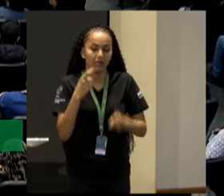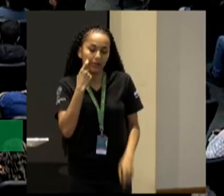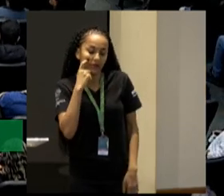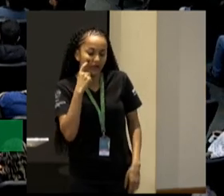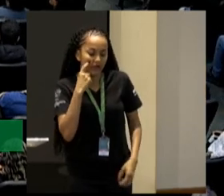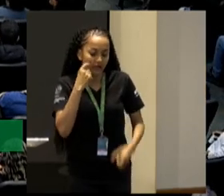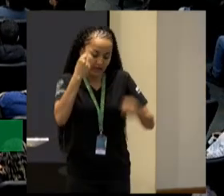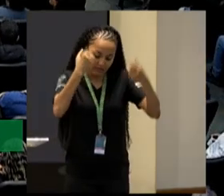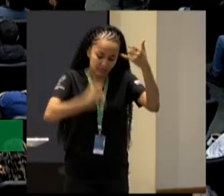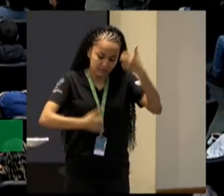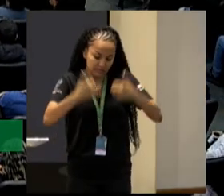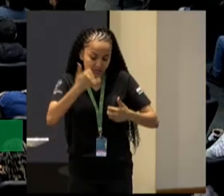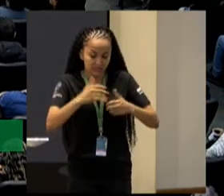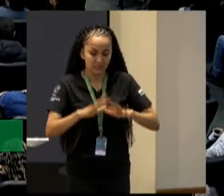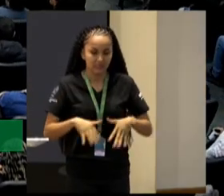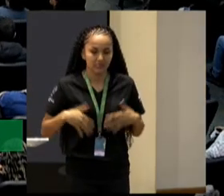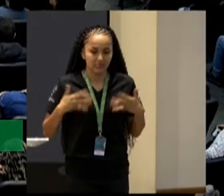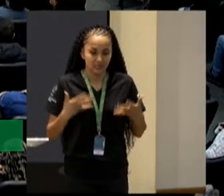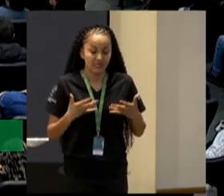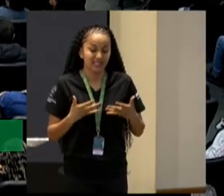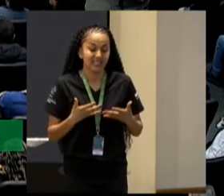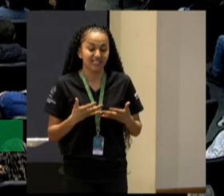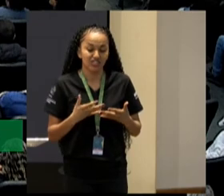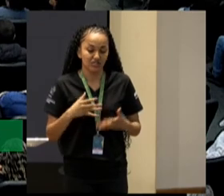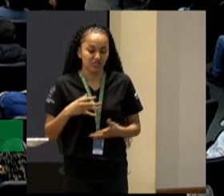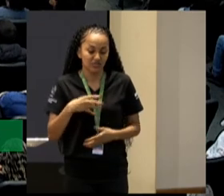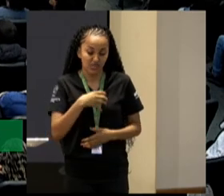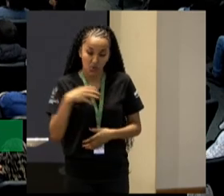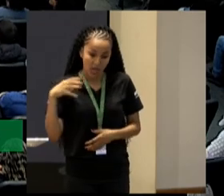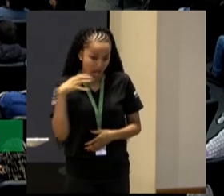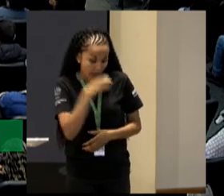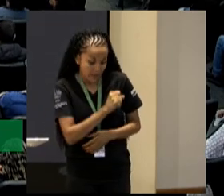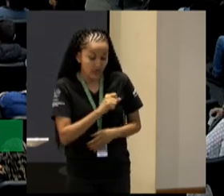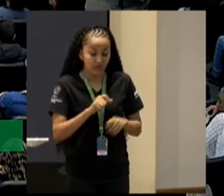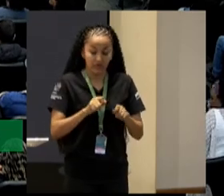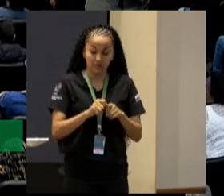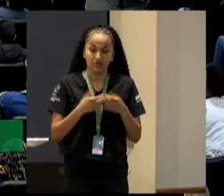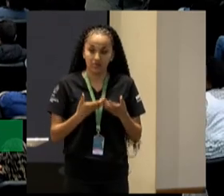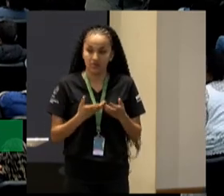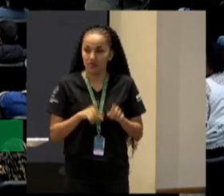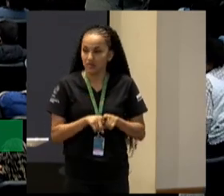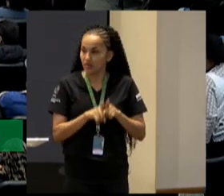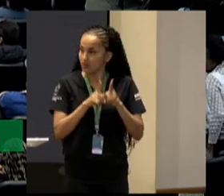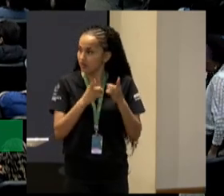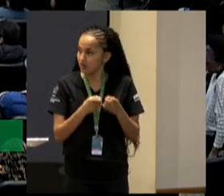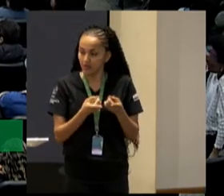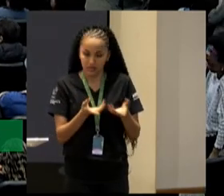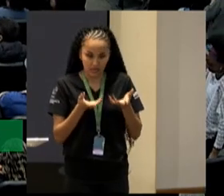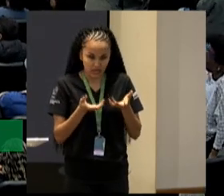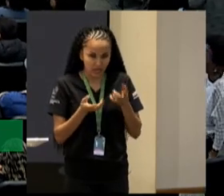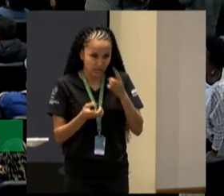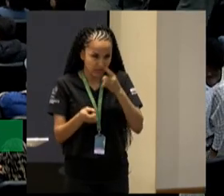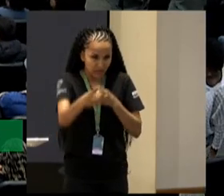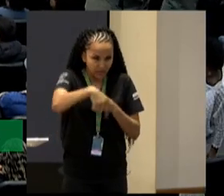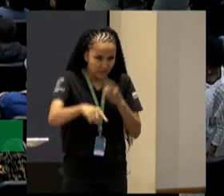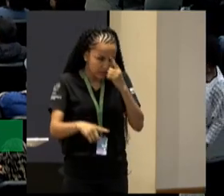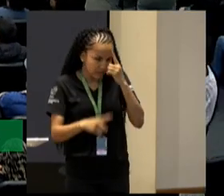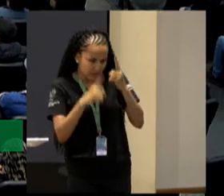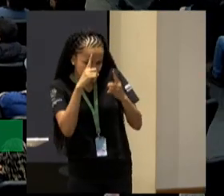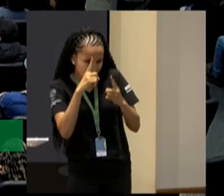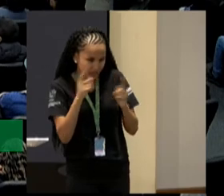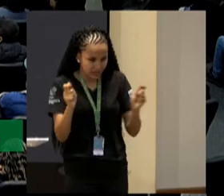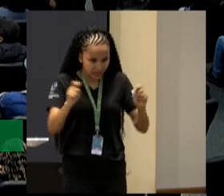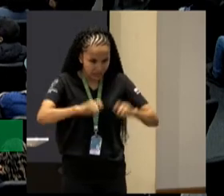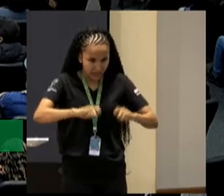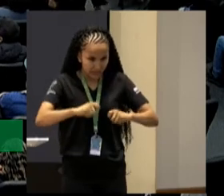aqui. E, de forma breve, vou fazê-lo. Enquanto isso, eu gostaria que vocês pensassem nas possibilidades